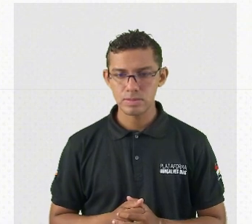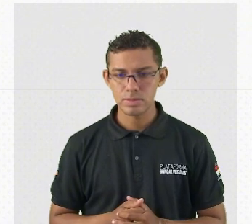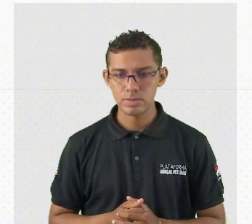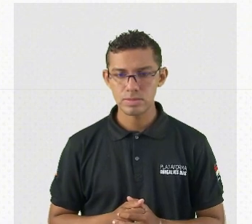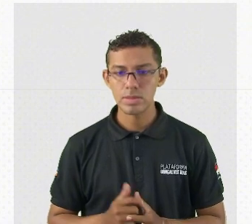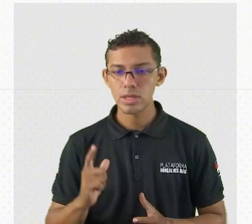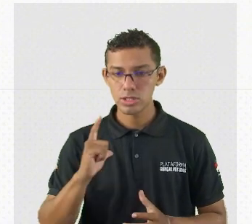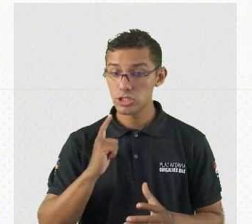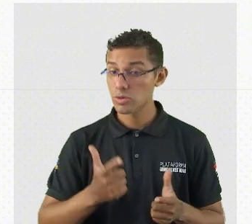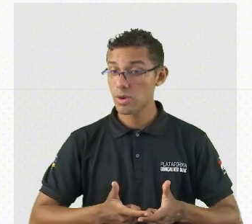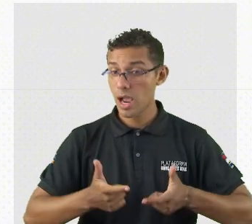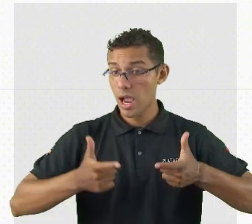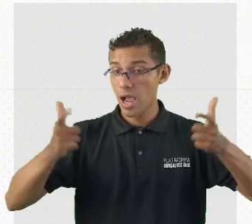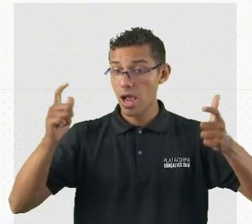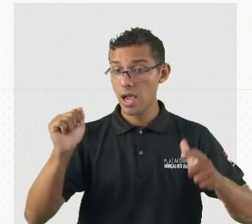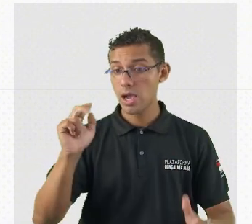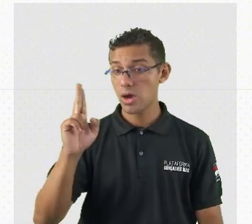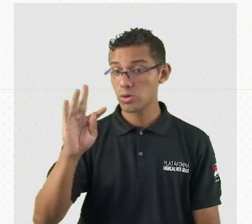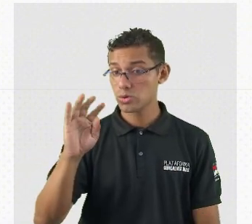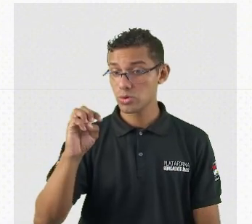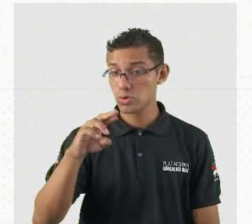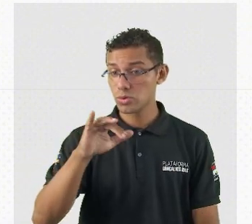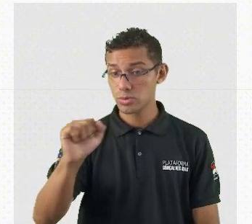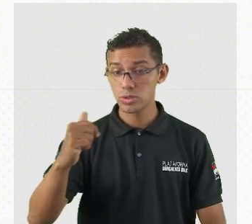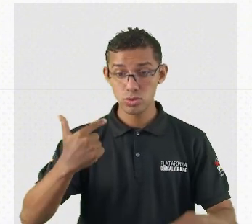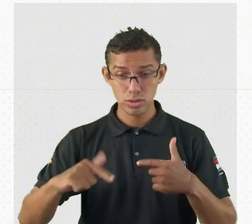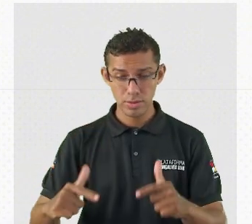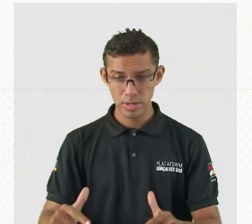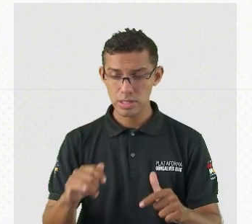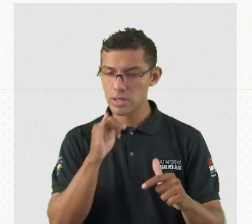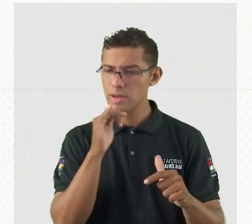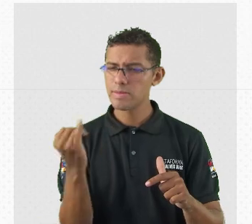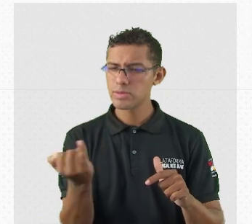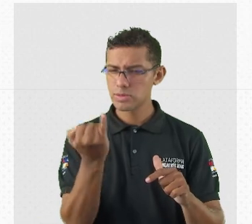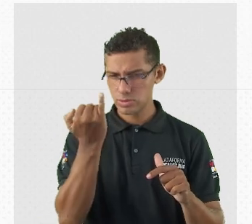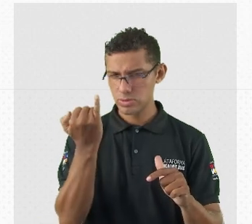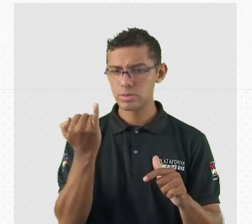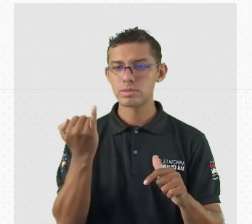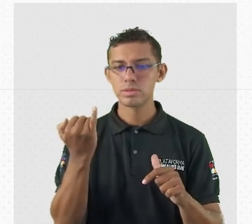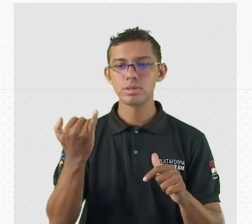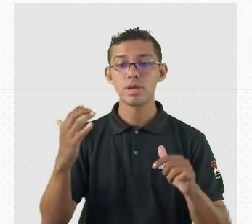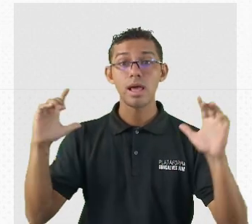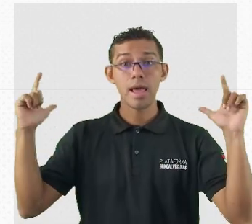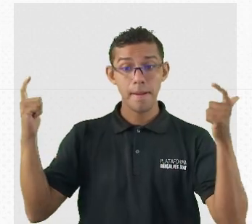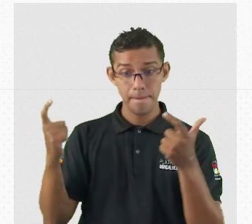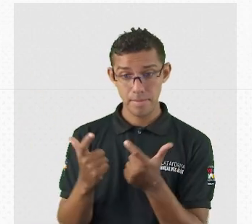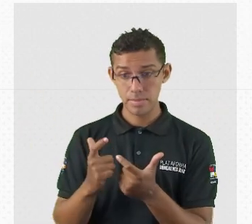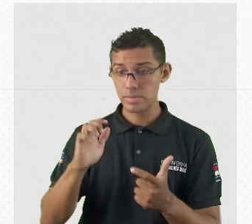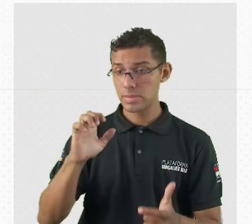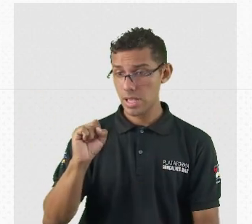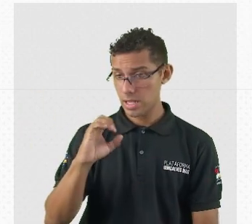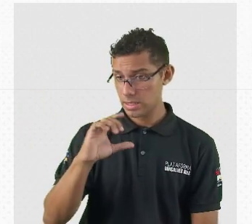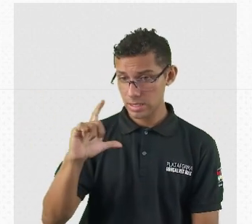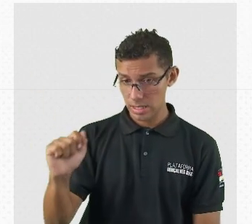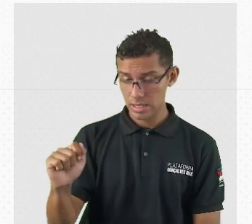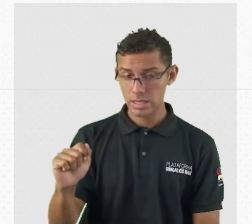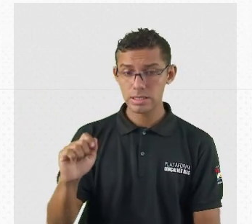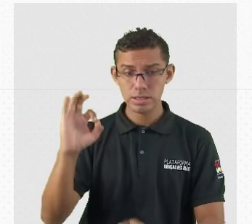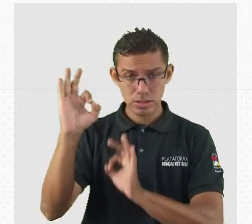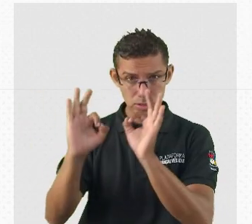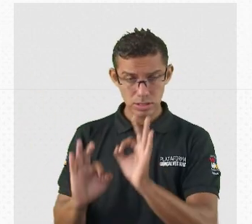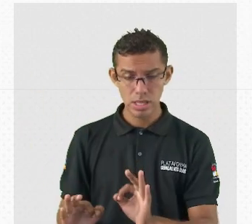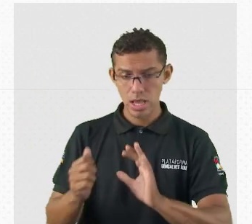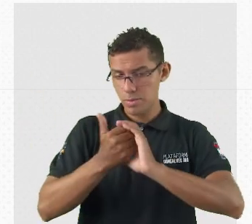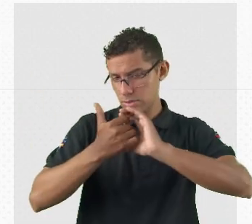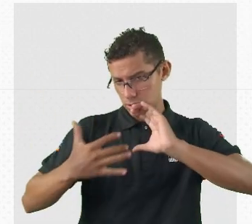Nós tínhamos uma alta autonomia do trabalhador e é muito importante, gente, tá? Produção em baixa escala e sobre medida. Isso é uma